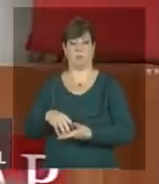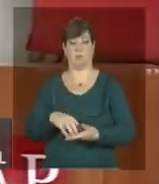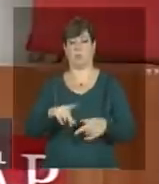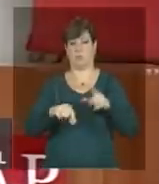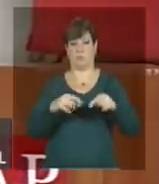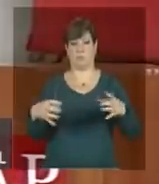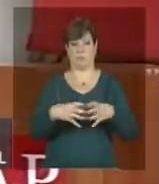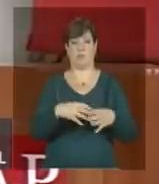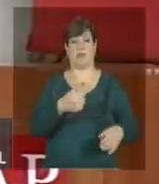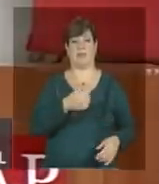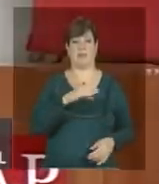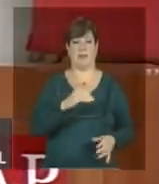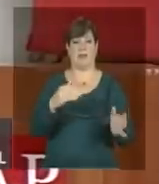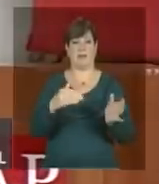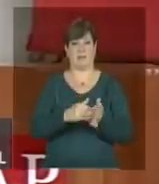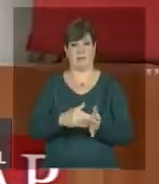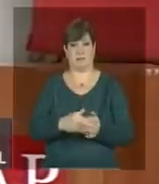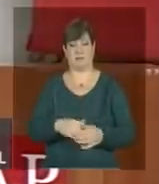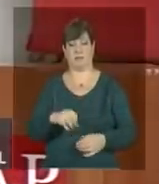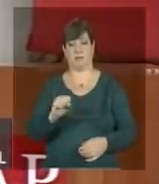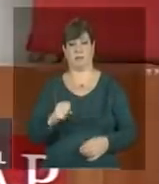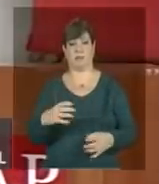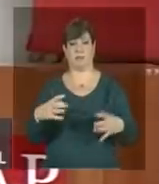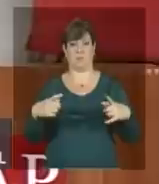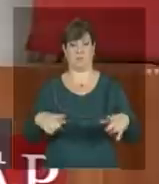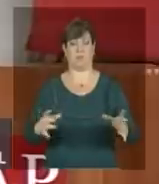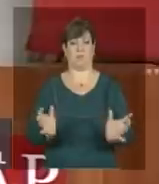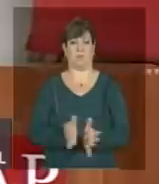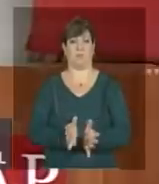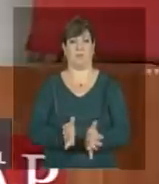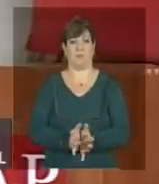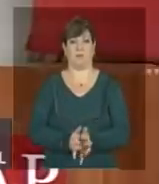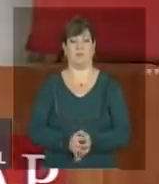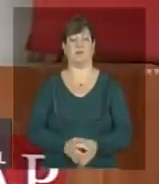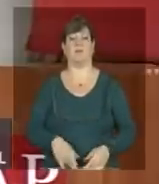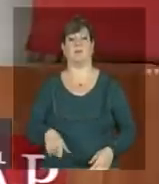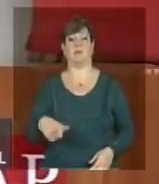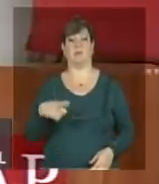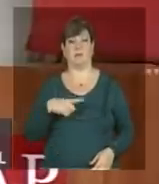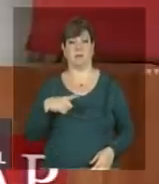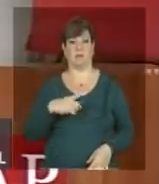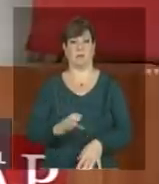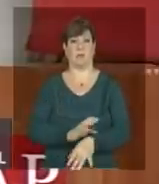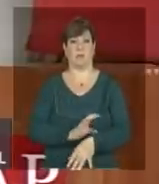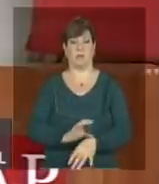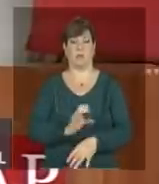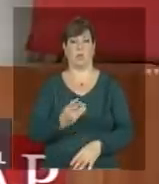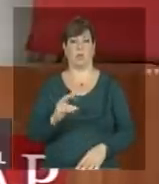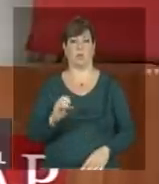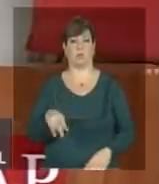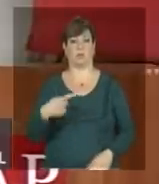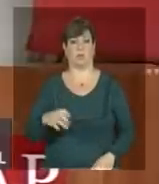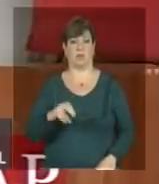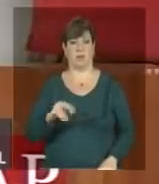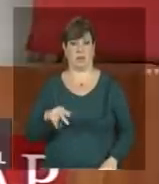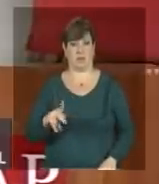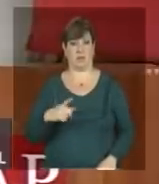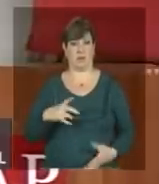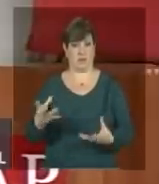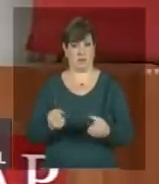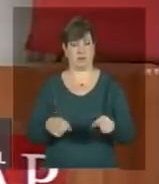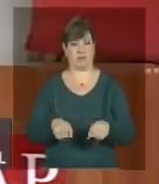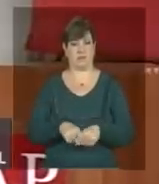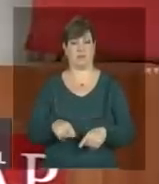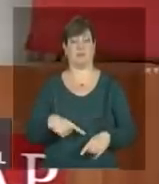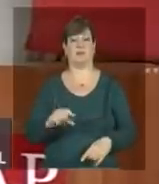18º lugar receberão 3 vagas em um dos cursos de desenvolvimento gerencial da INAB. Para a equipe classificada em